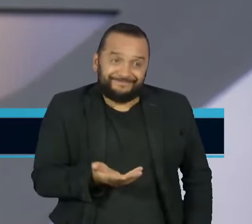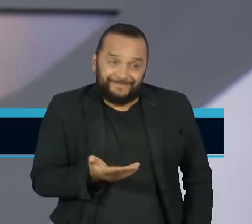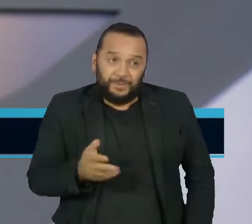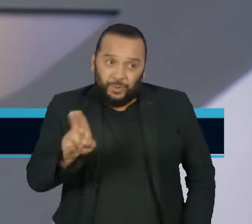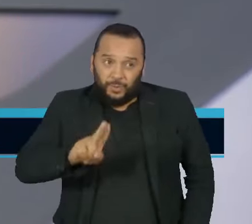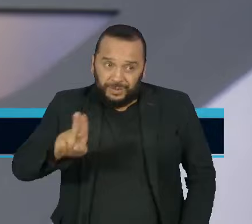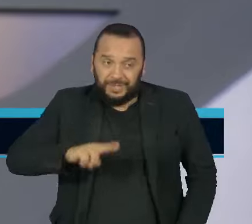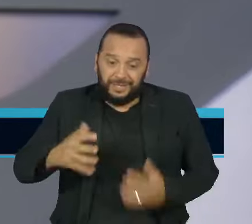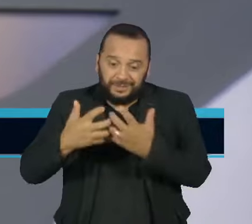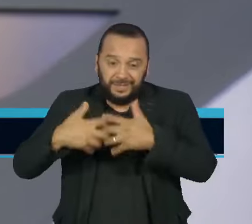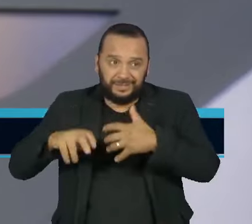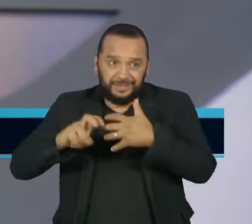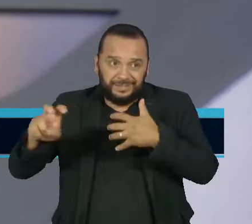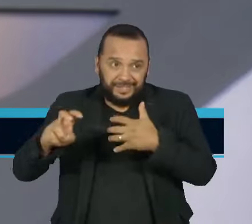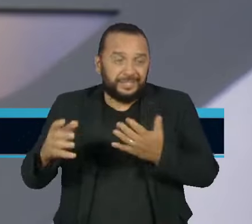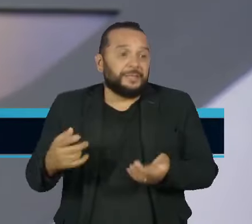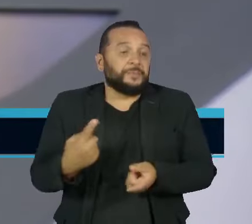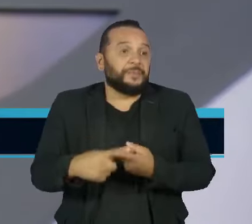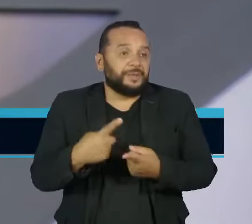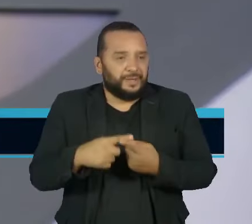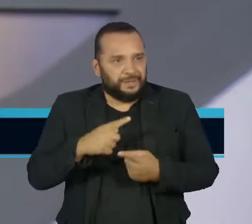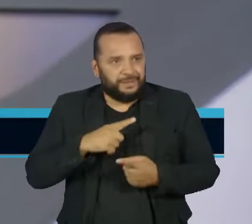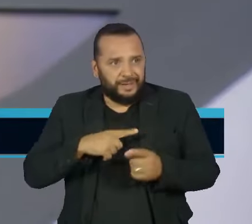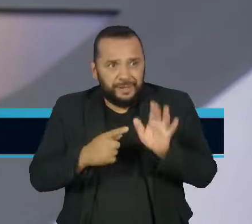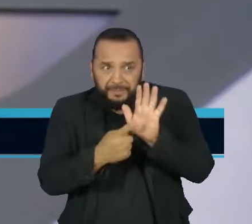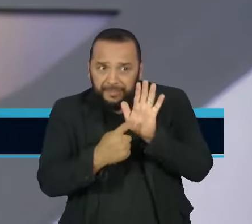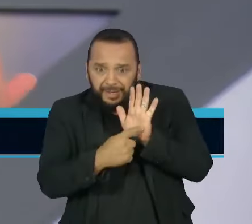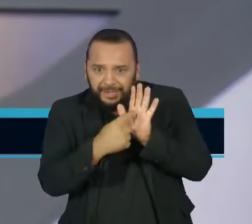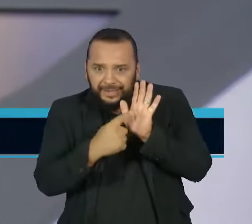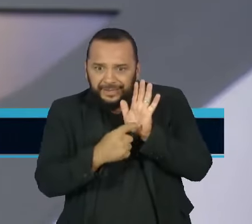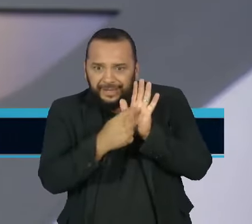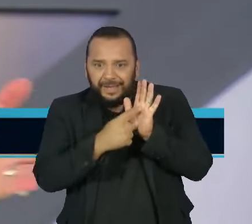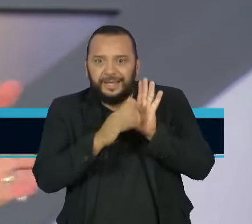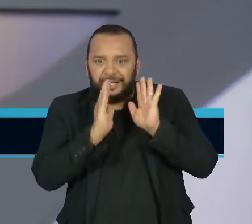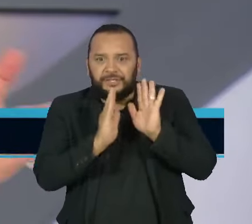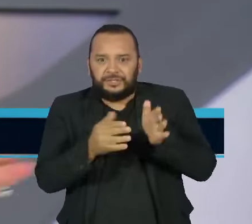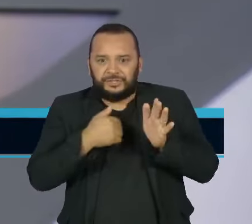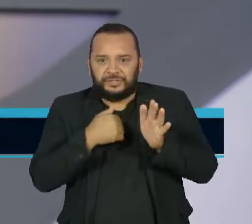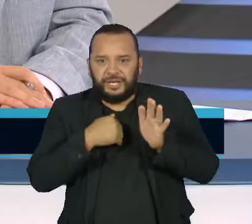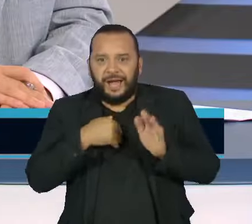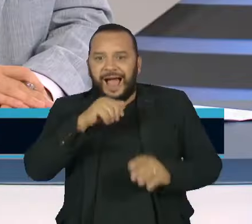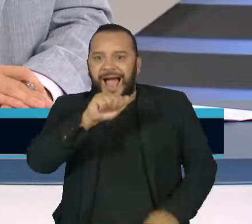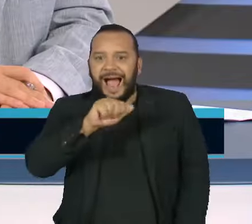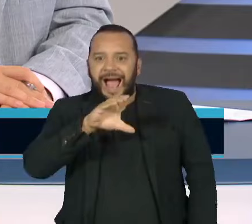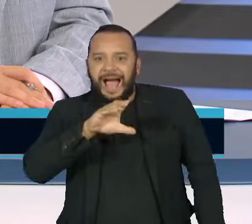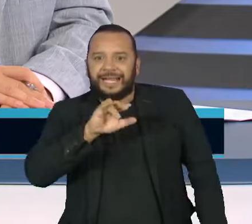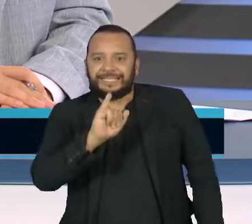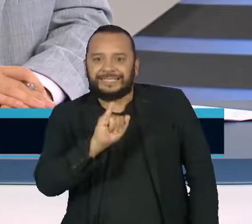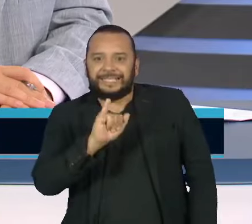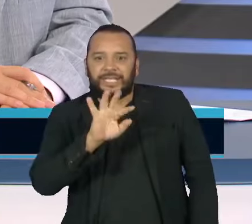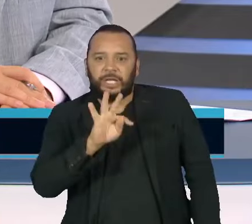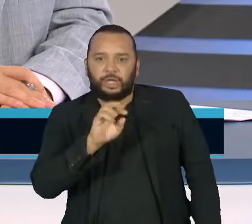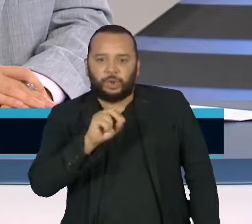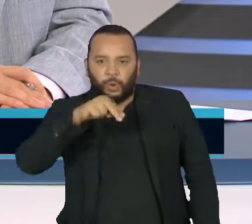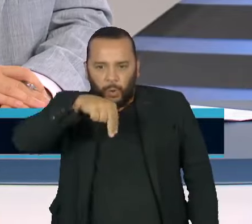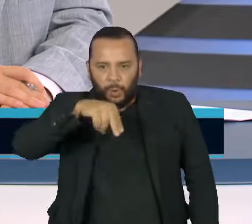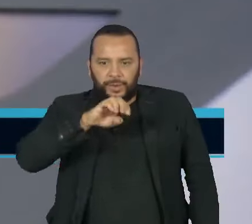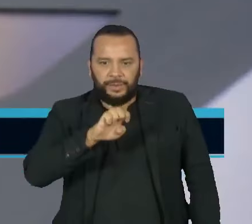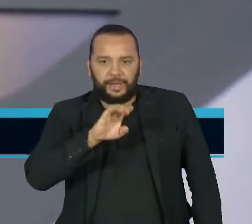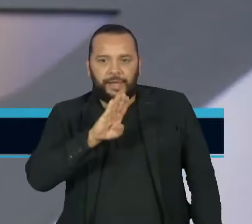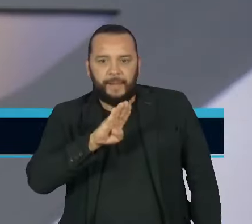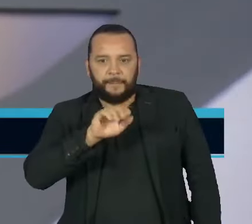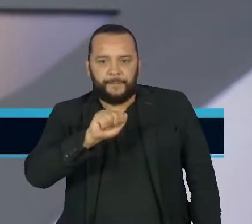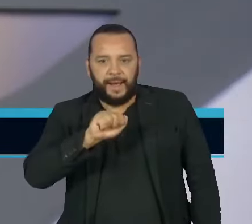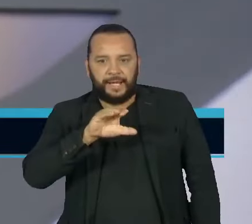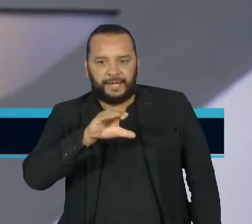ele faz para esta bactéria em especial que foi falado acineto para nós a gente chama de acineto né carin osamente aqu cinet bacter balman é uma